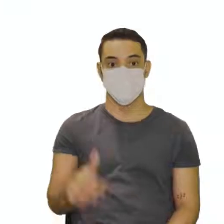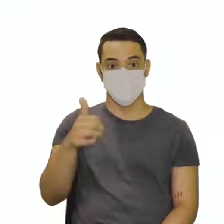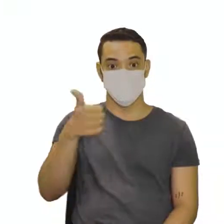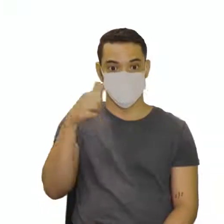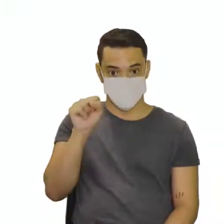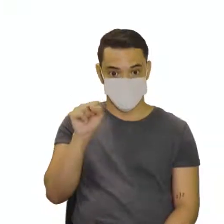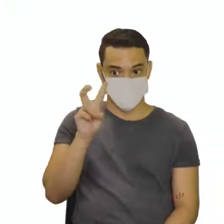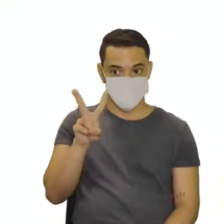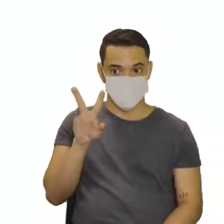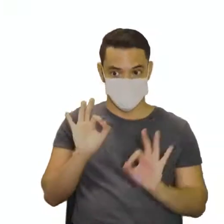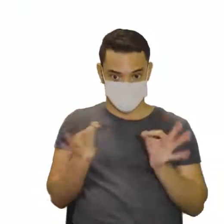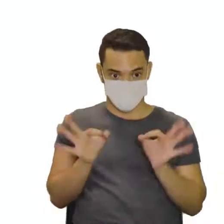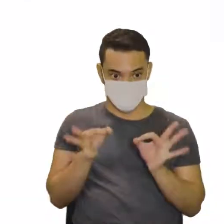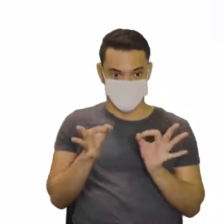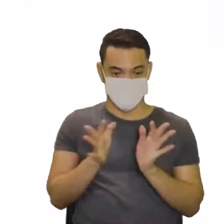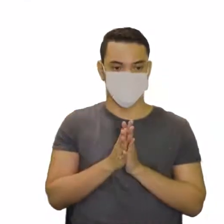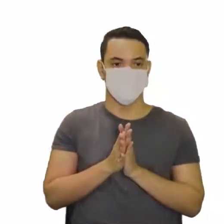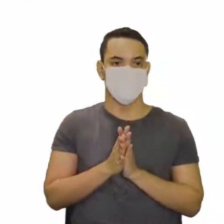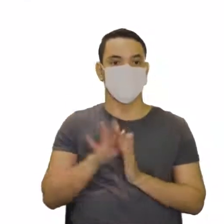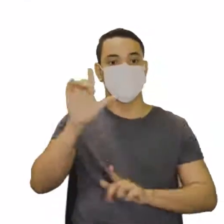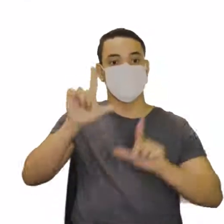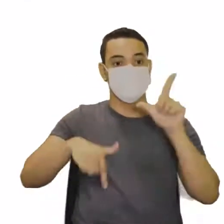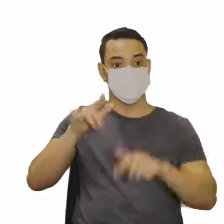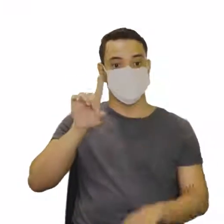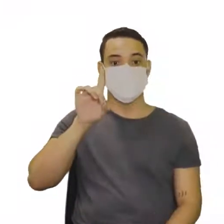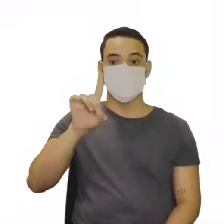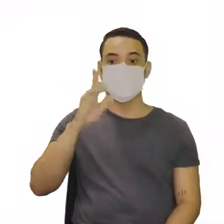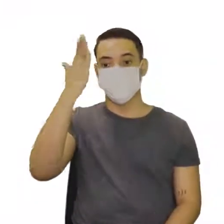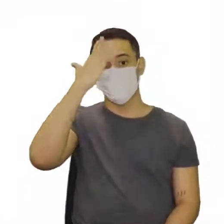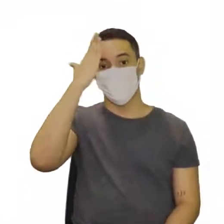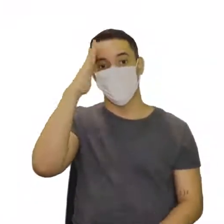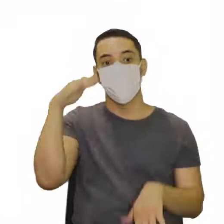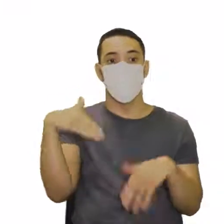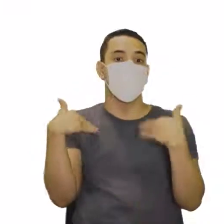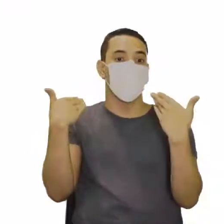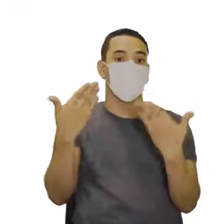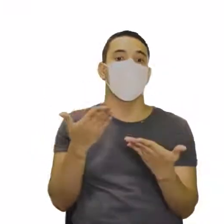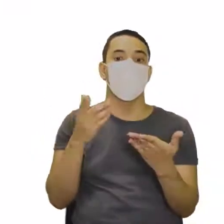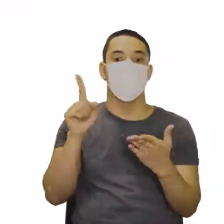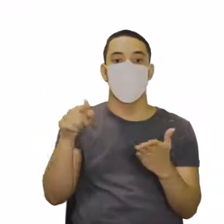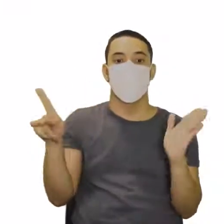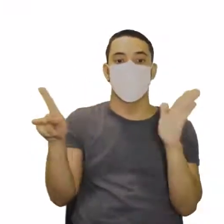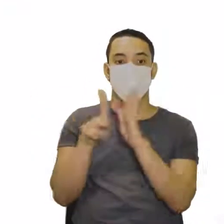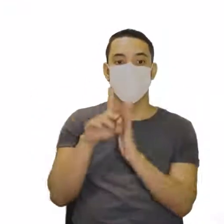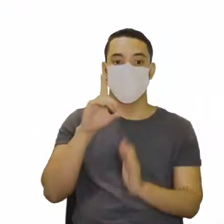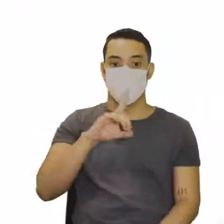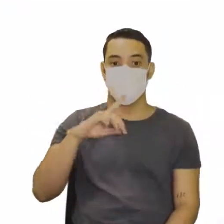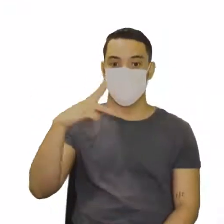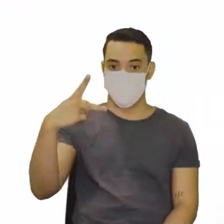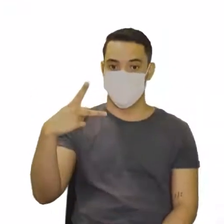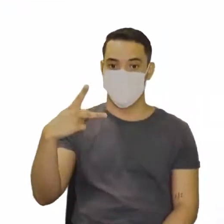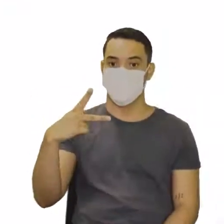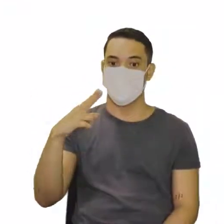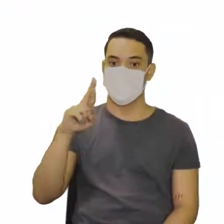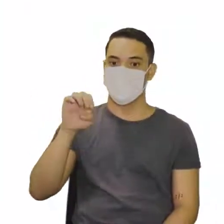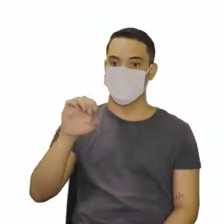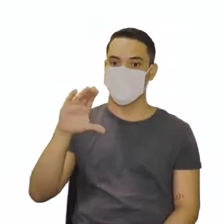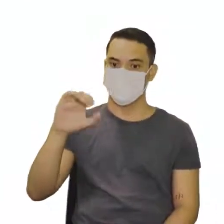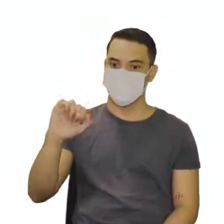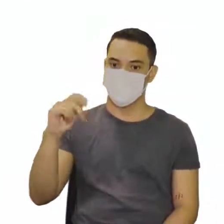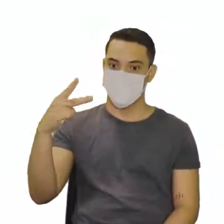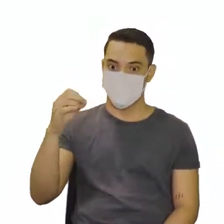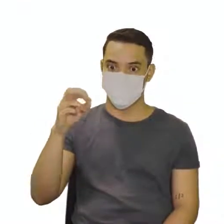Certo? E na letra D, a gente quer a dos terminais do receptor. Nós vimos que, diferente